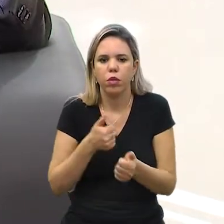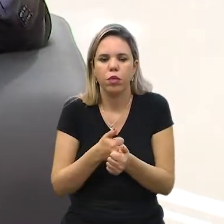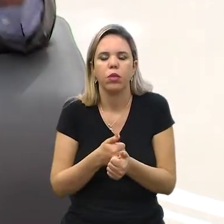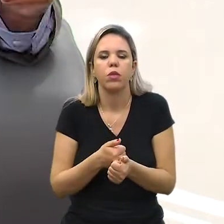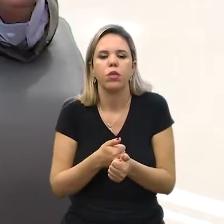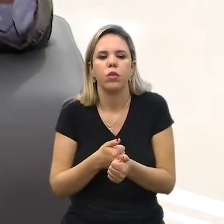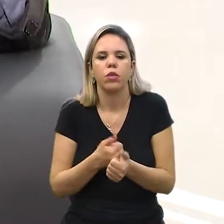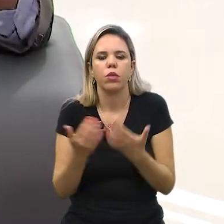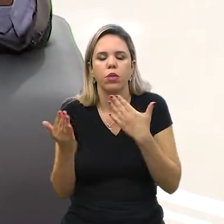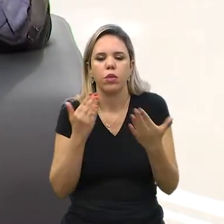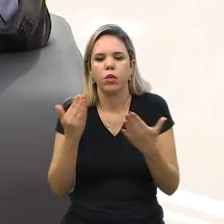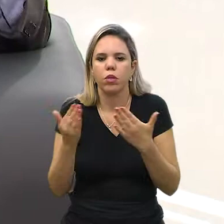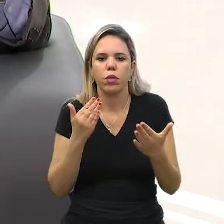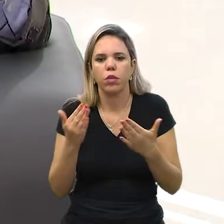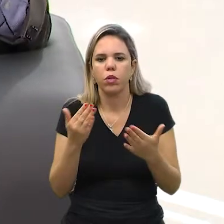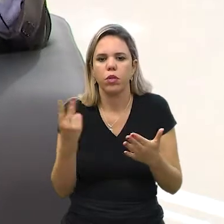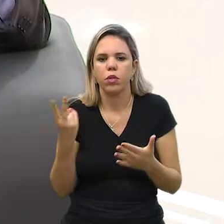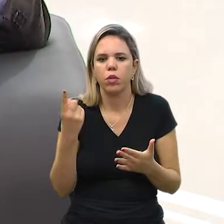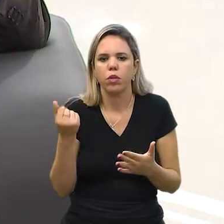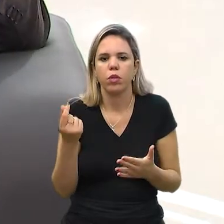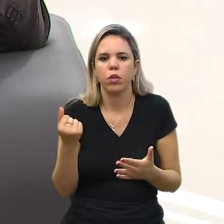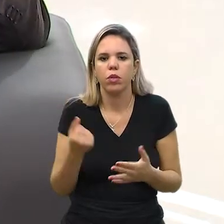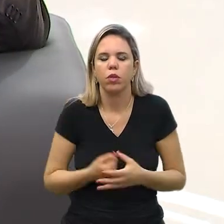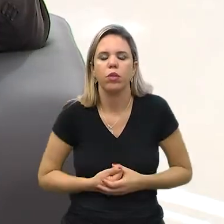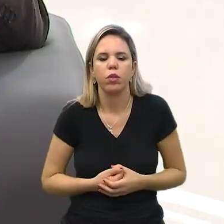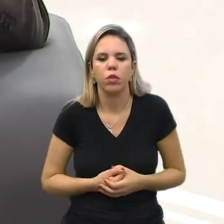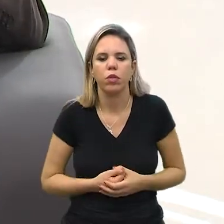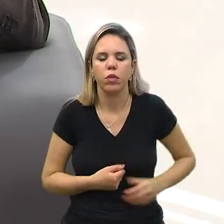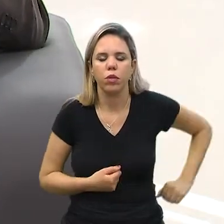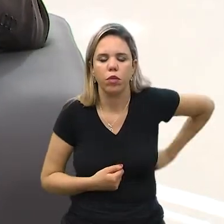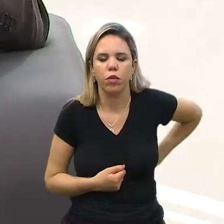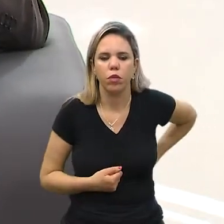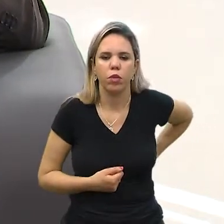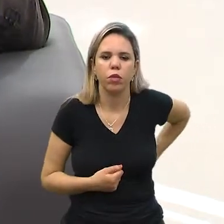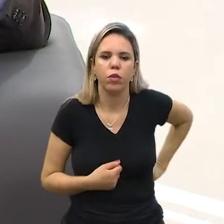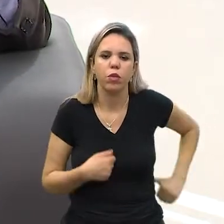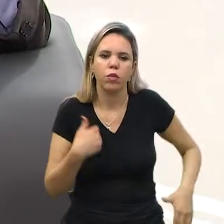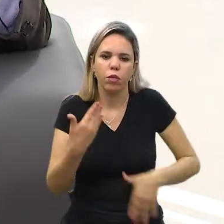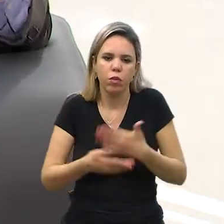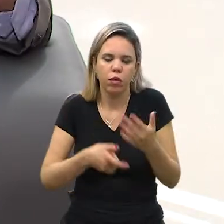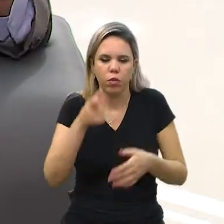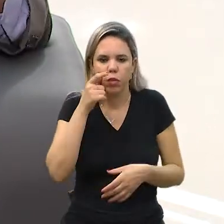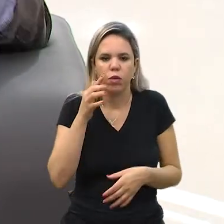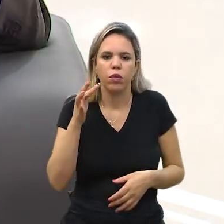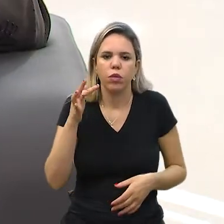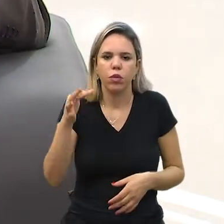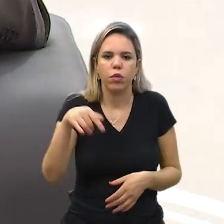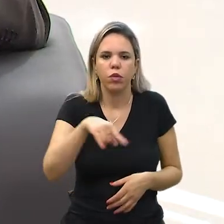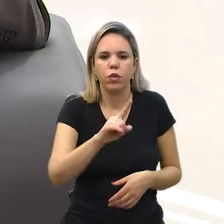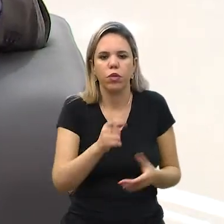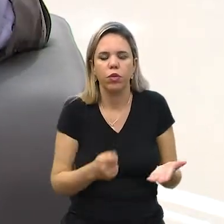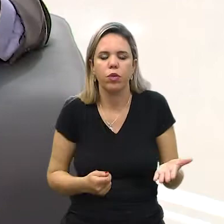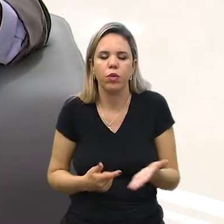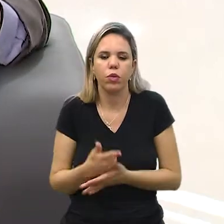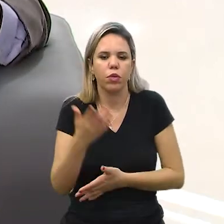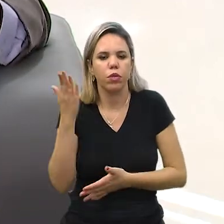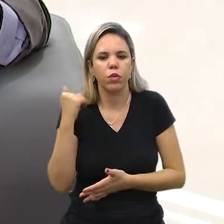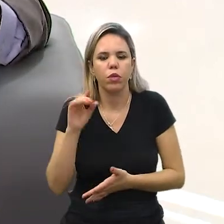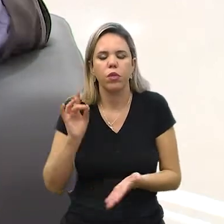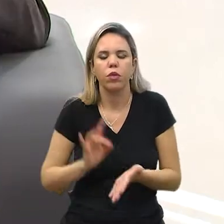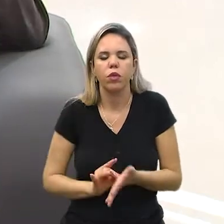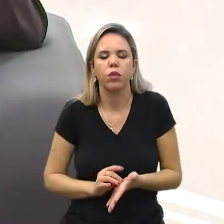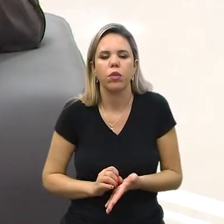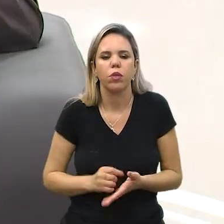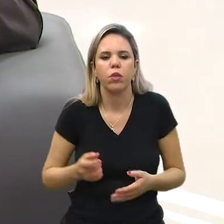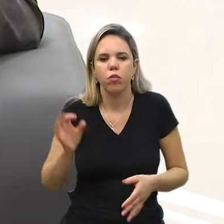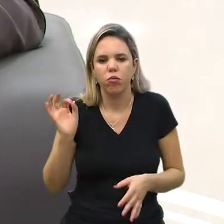de comparação de preços, e vou acompanhando. Para lá na frente, quando eu for comprar, eu saber realmente